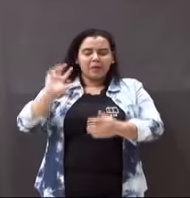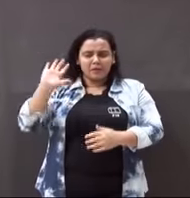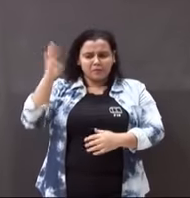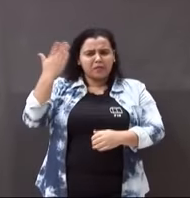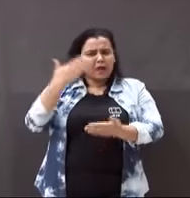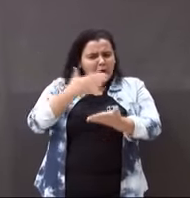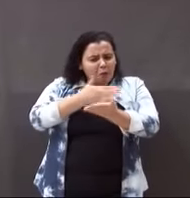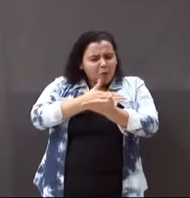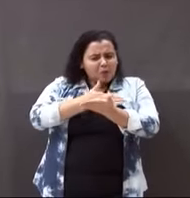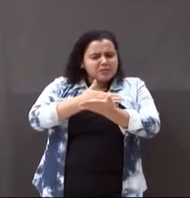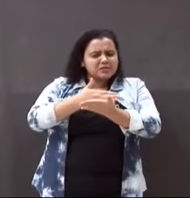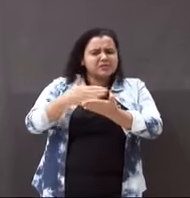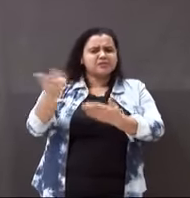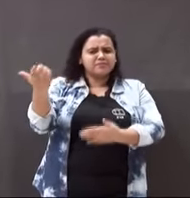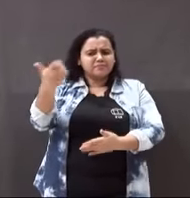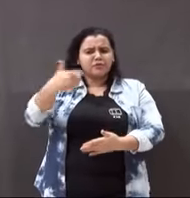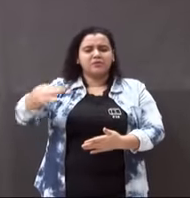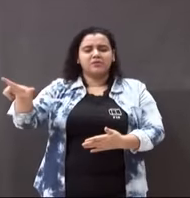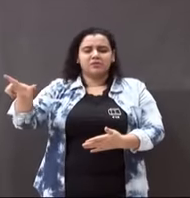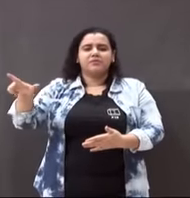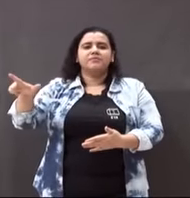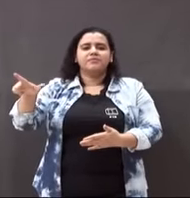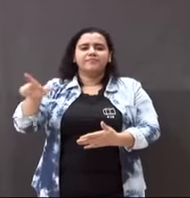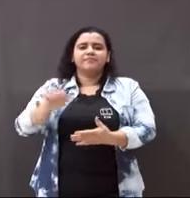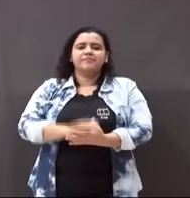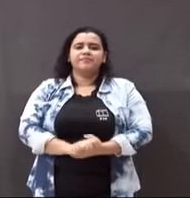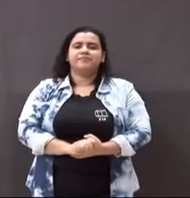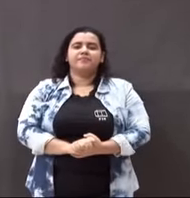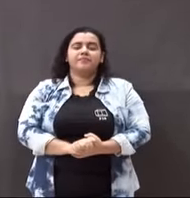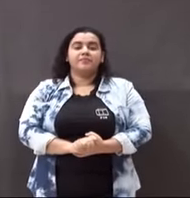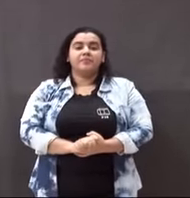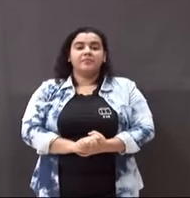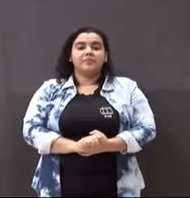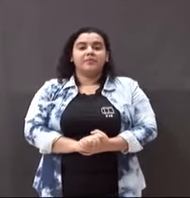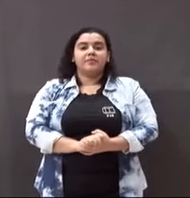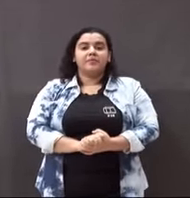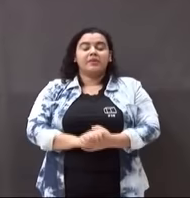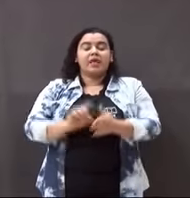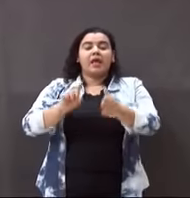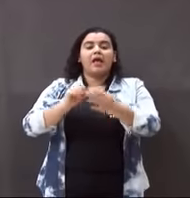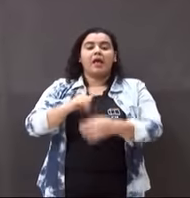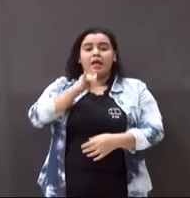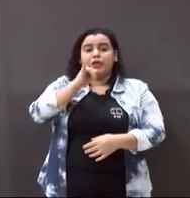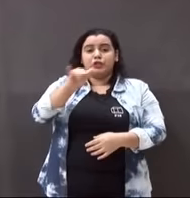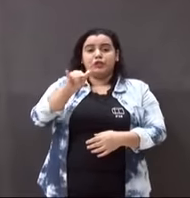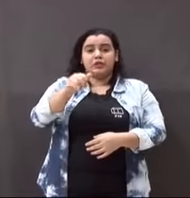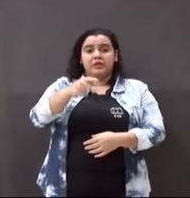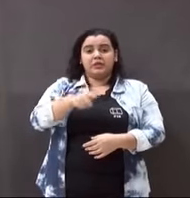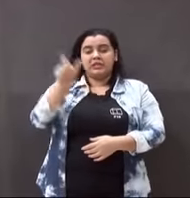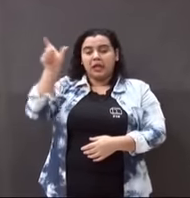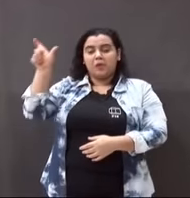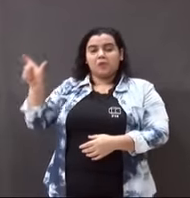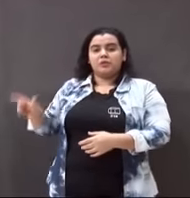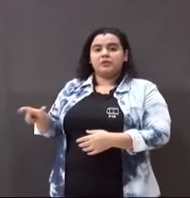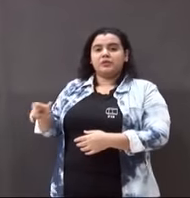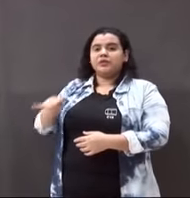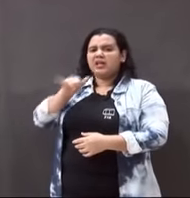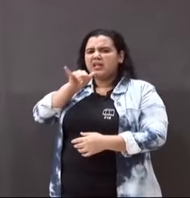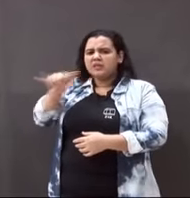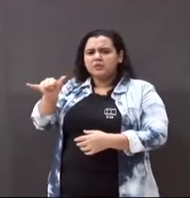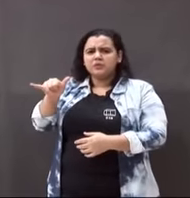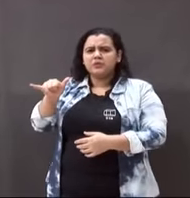amanhecer. Vai amanhecer. Aponta para quem está do teu lado e diga: te prepara, porque